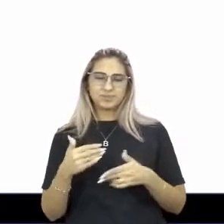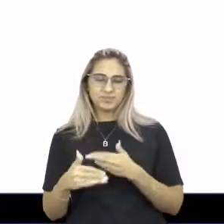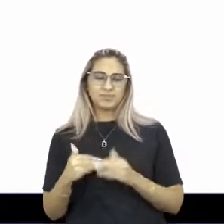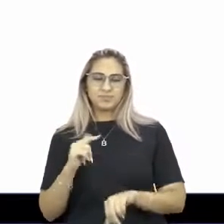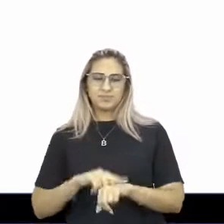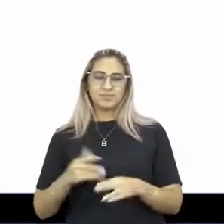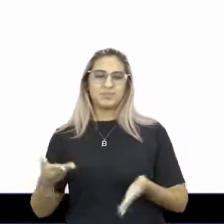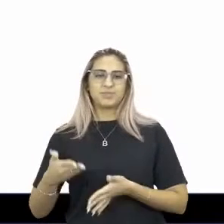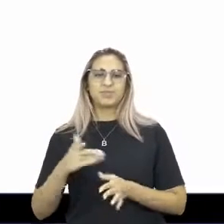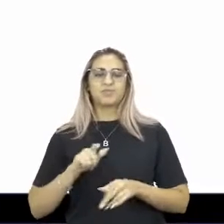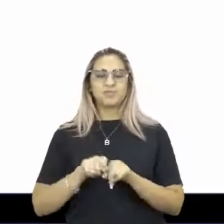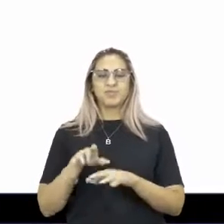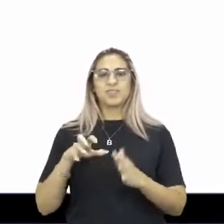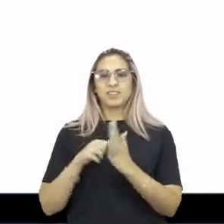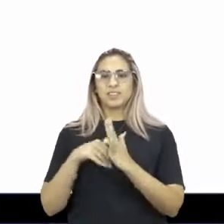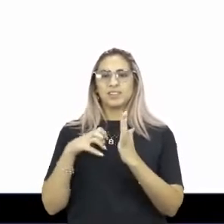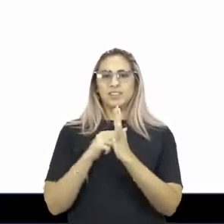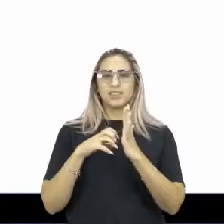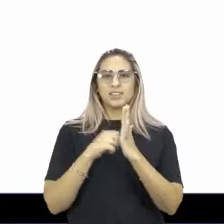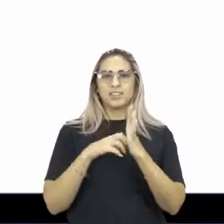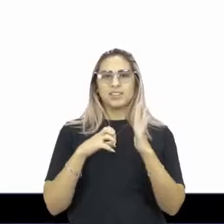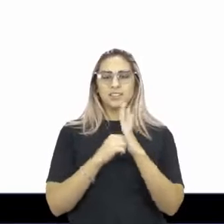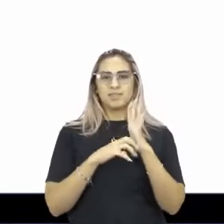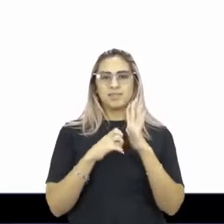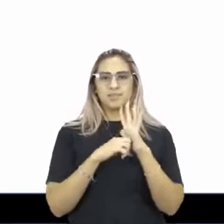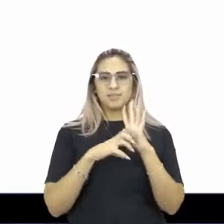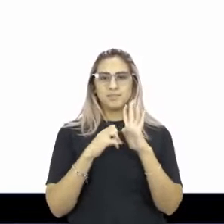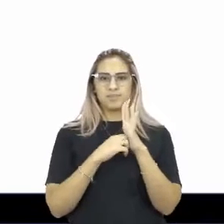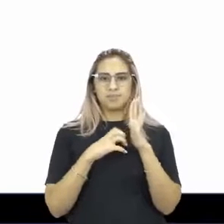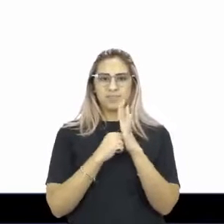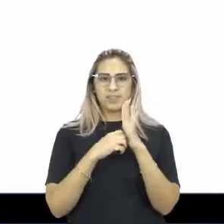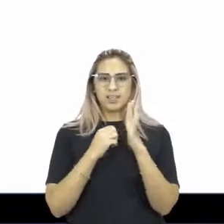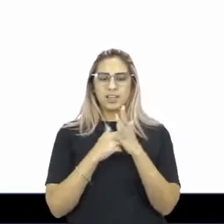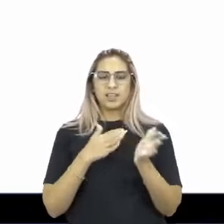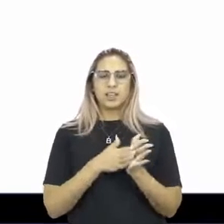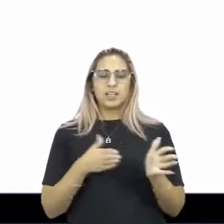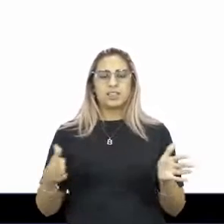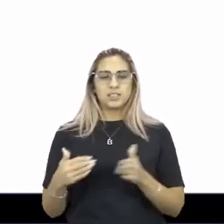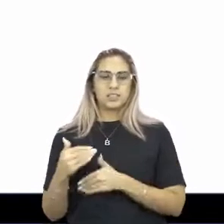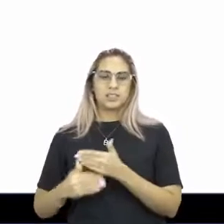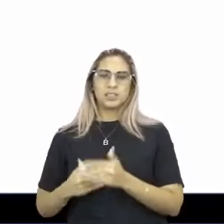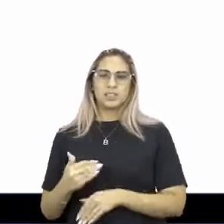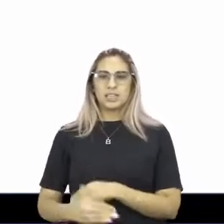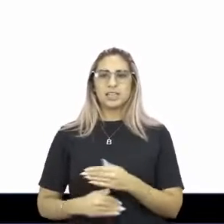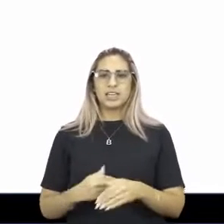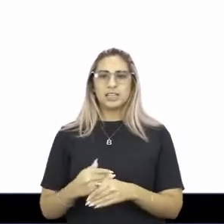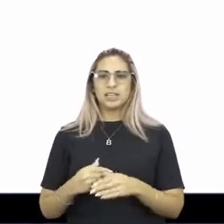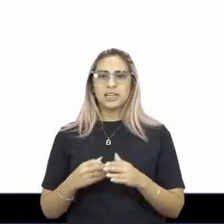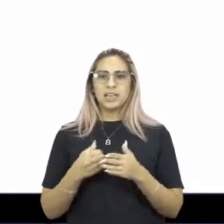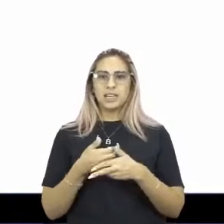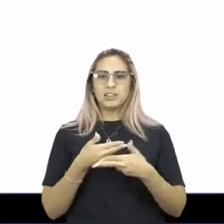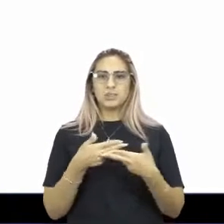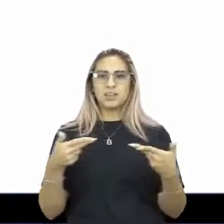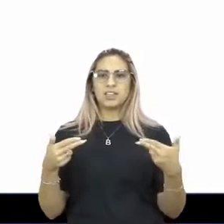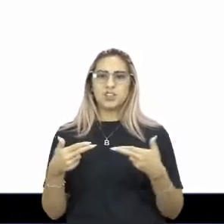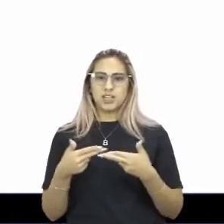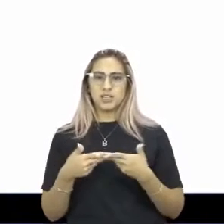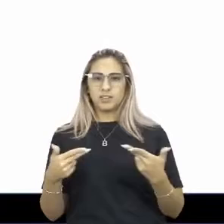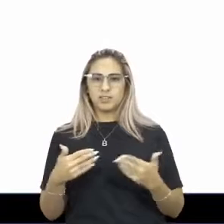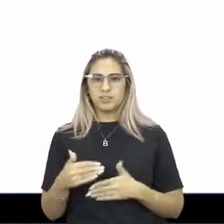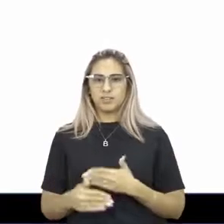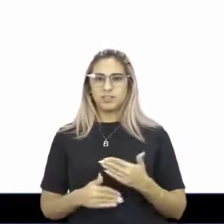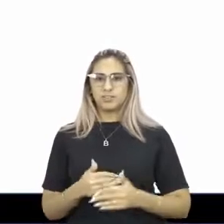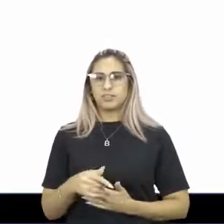momento que ele fez a inscrição lá na sede, lá na VUNESP, para provimento de cargo, ele pôde selecionar 7